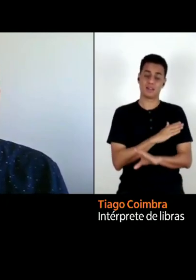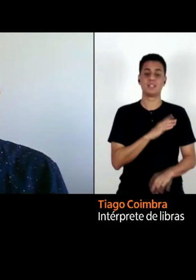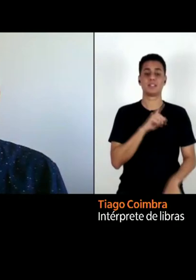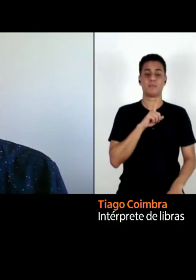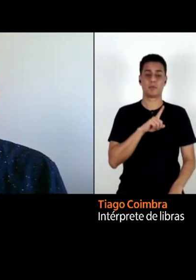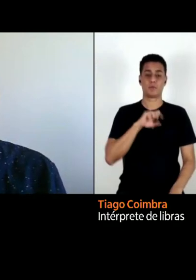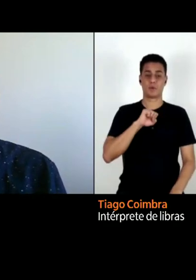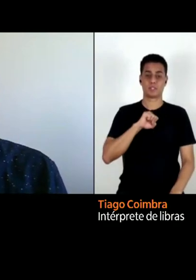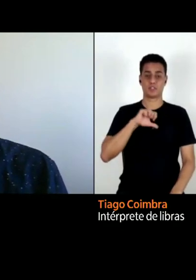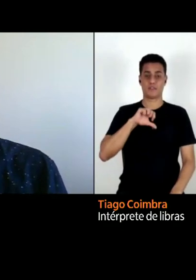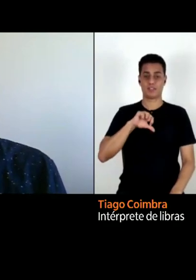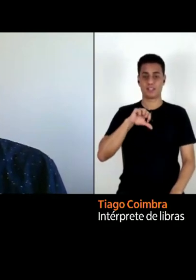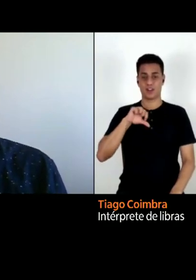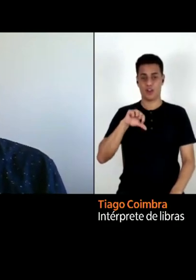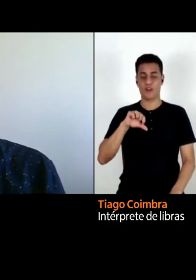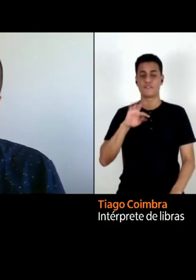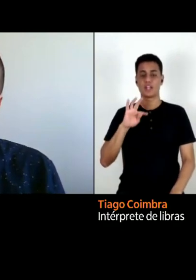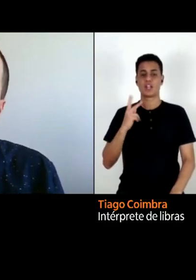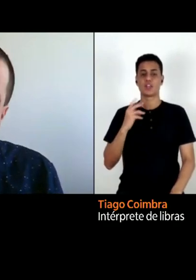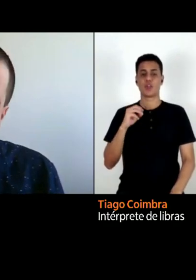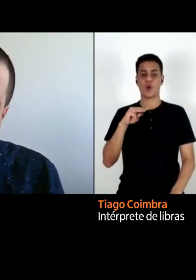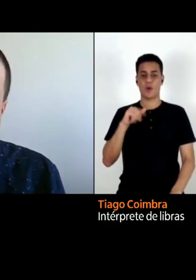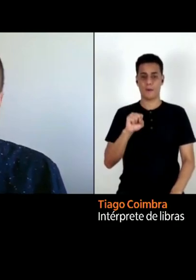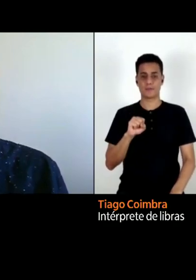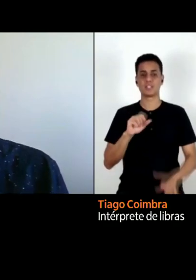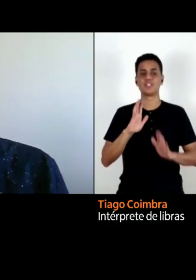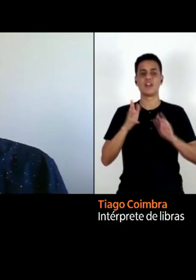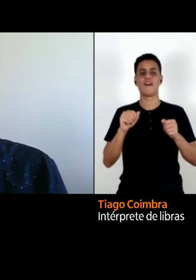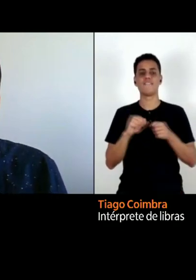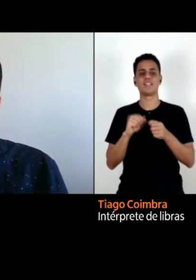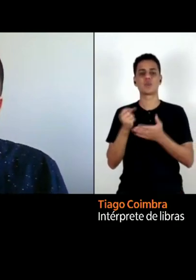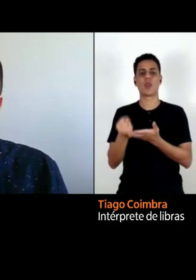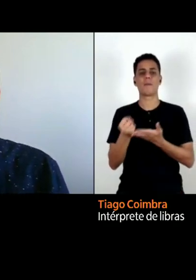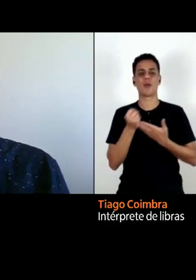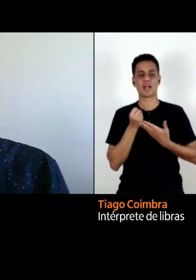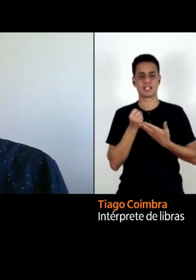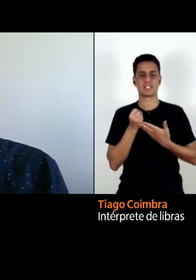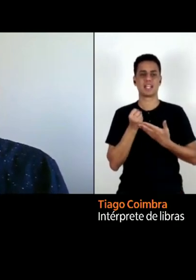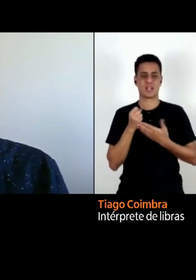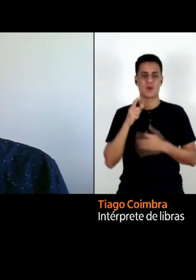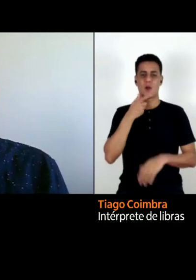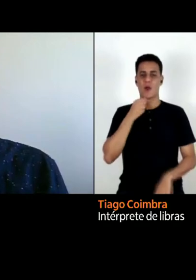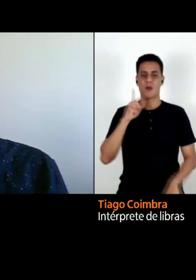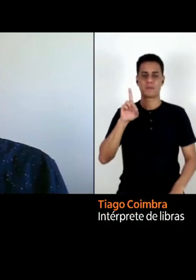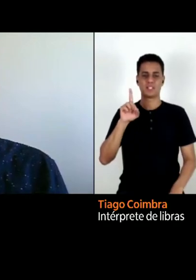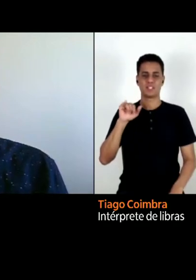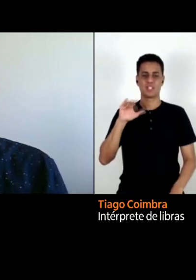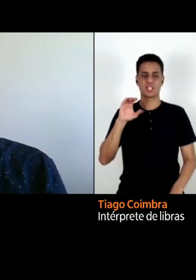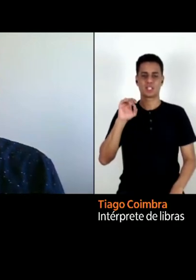seu colaborador William Kennedy Laurie Dixon. E Muybridge